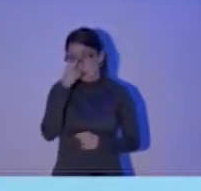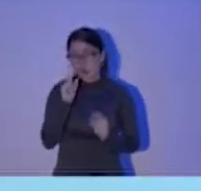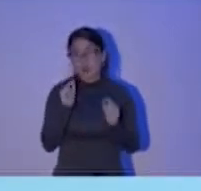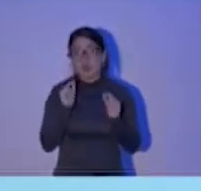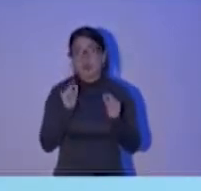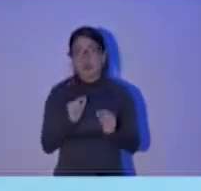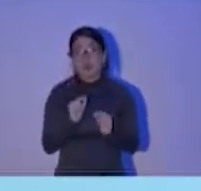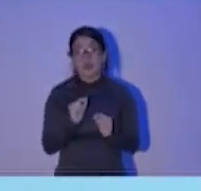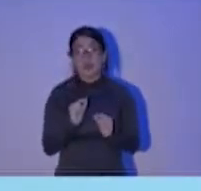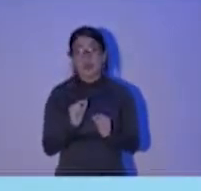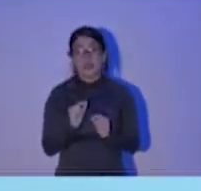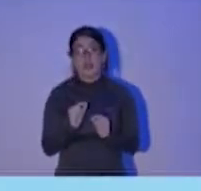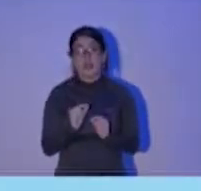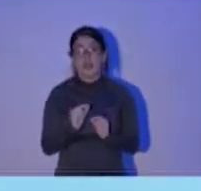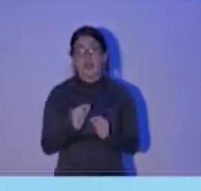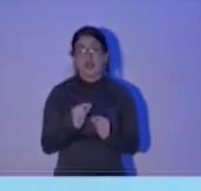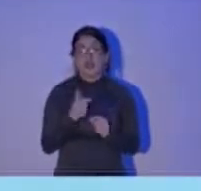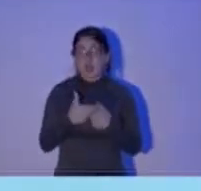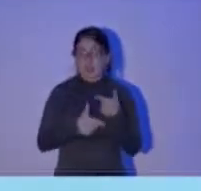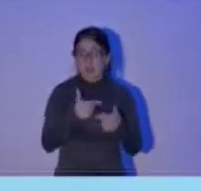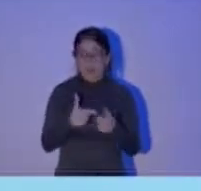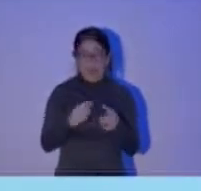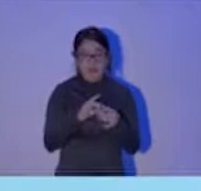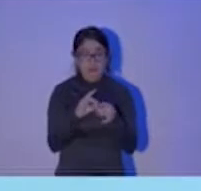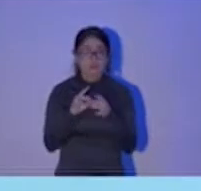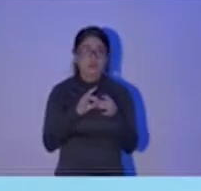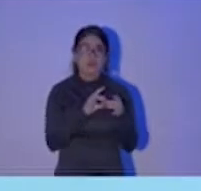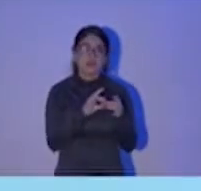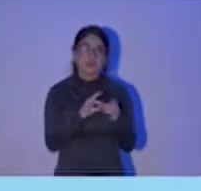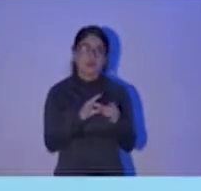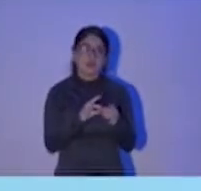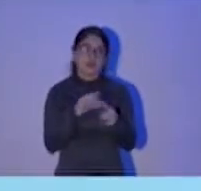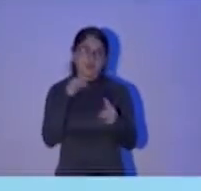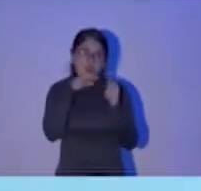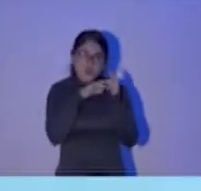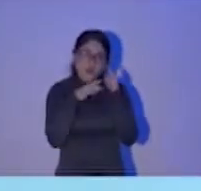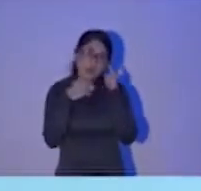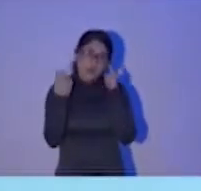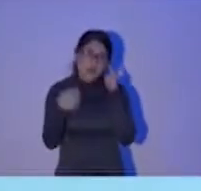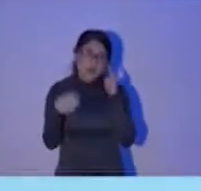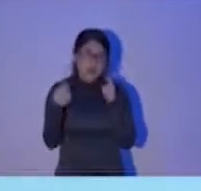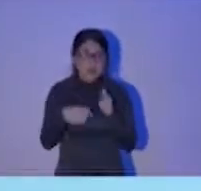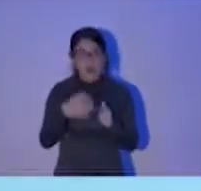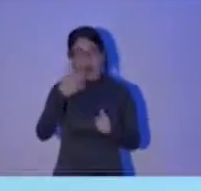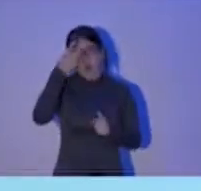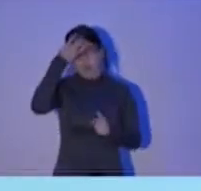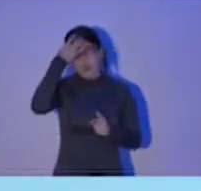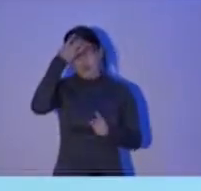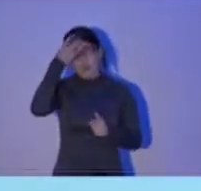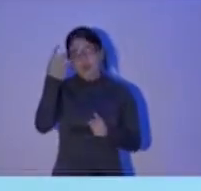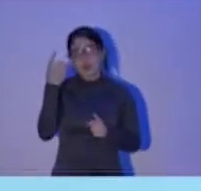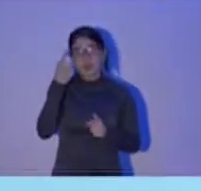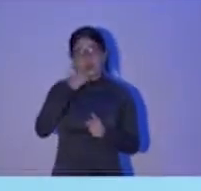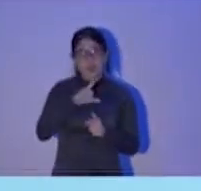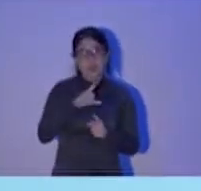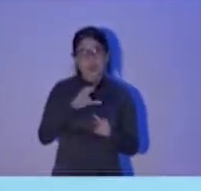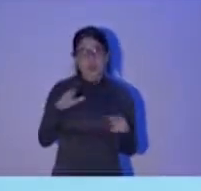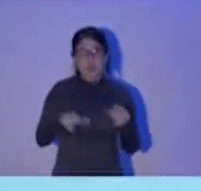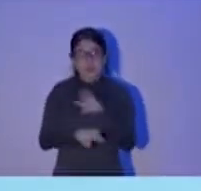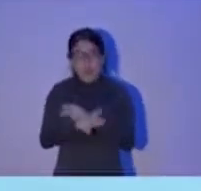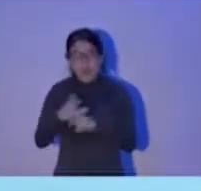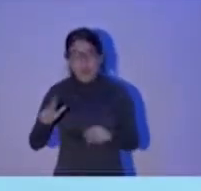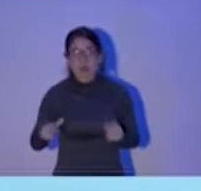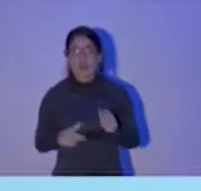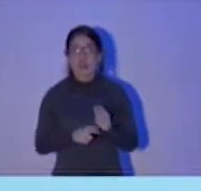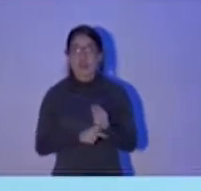trabalhar de forma colaborativa, Camila, é realmente, primeiro, ter consciência e respeitar as diferenças. Acho que isso é